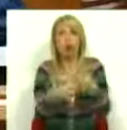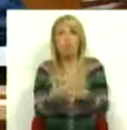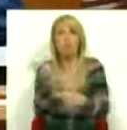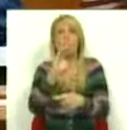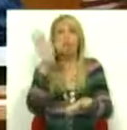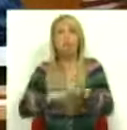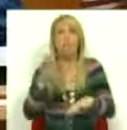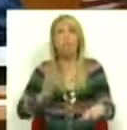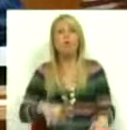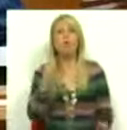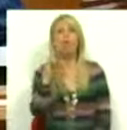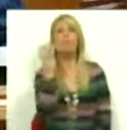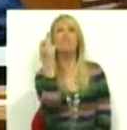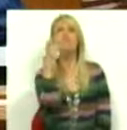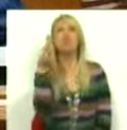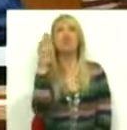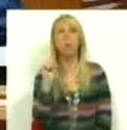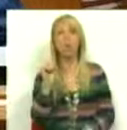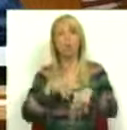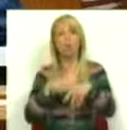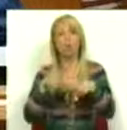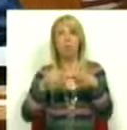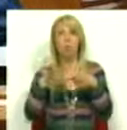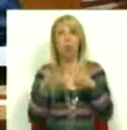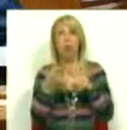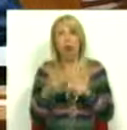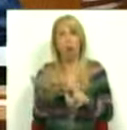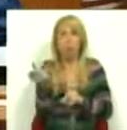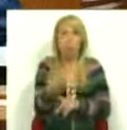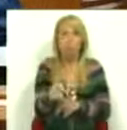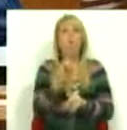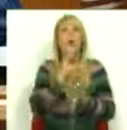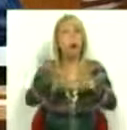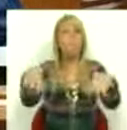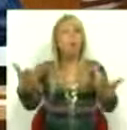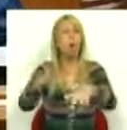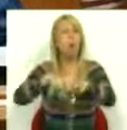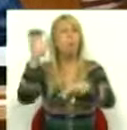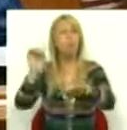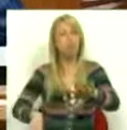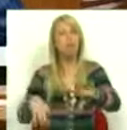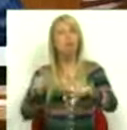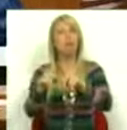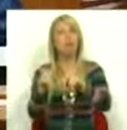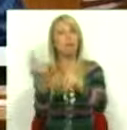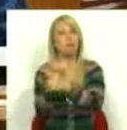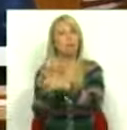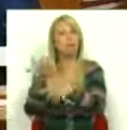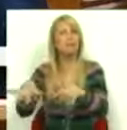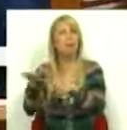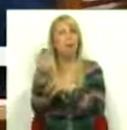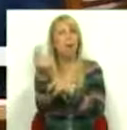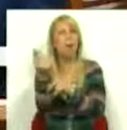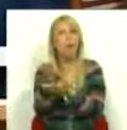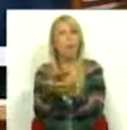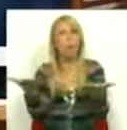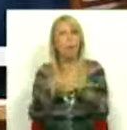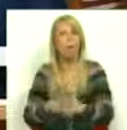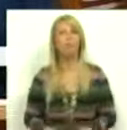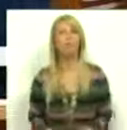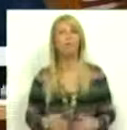ano e que podem estar associados a outras razões, designadamente de natureza socioeconómica. Se esses especialistas,